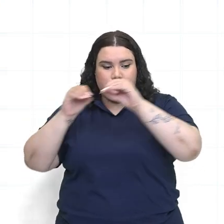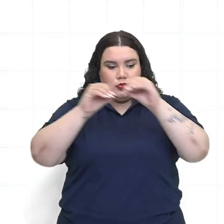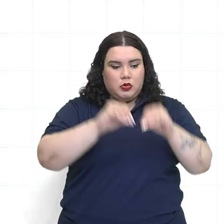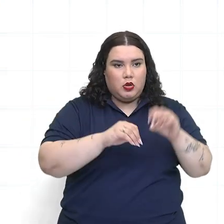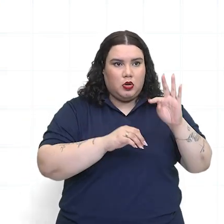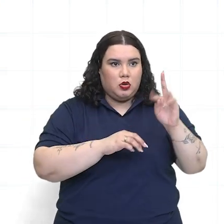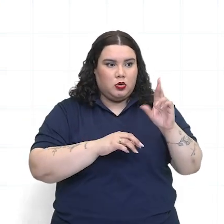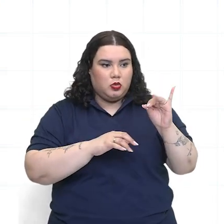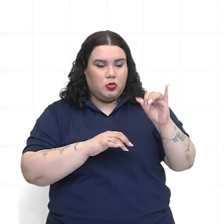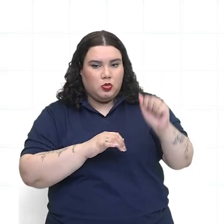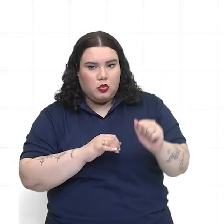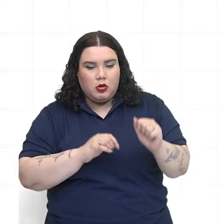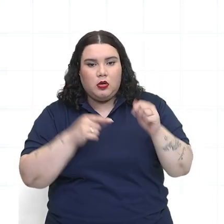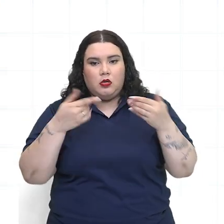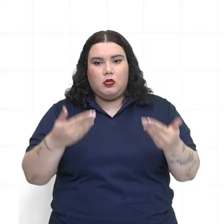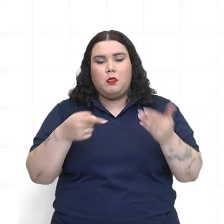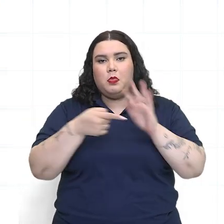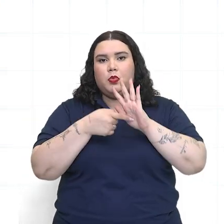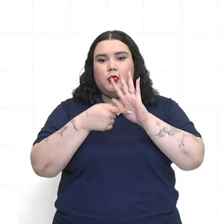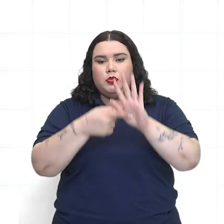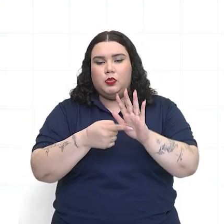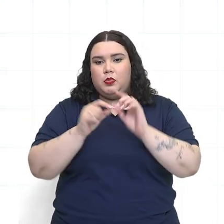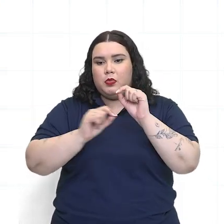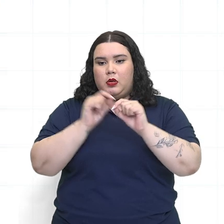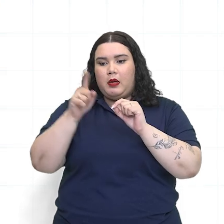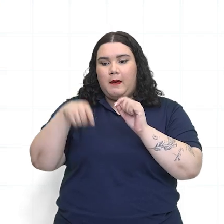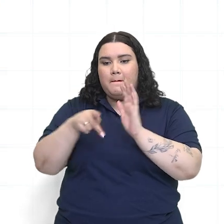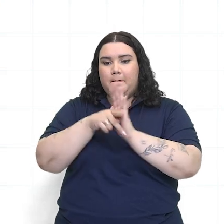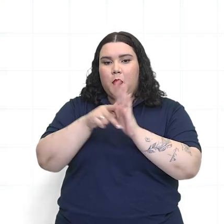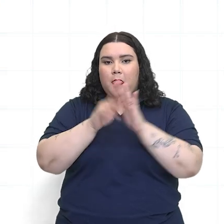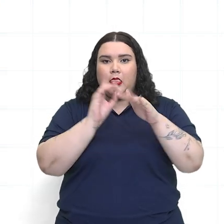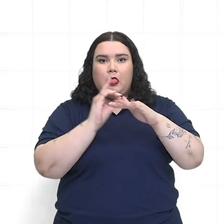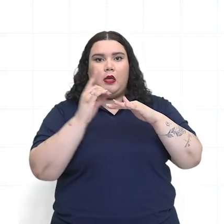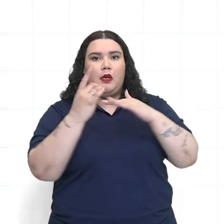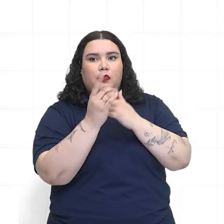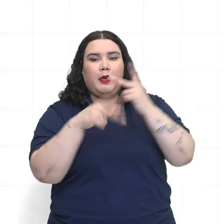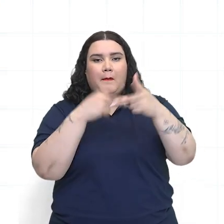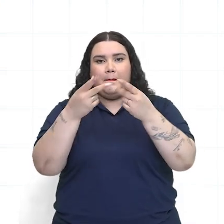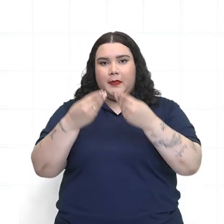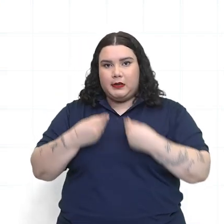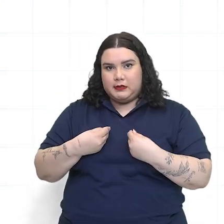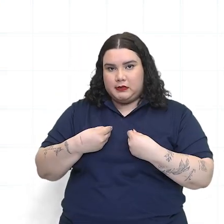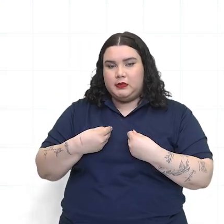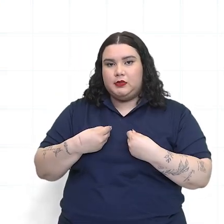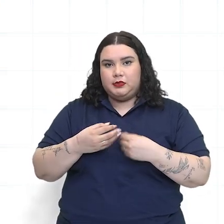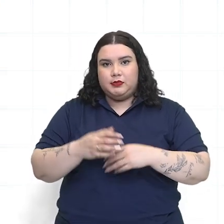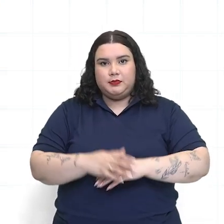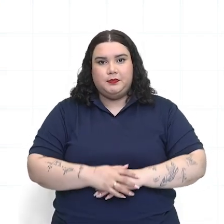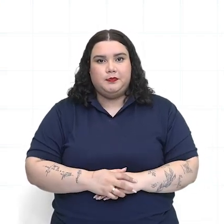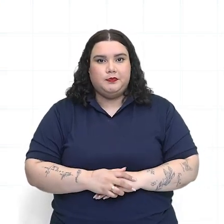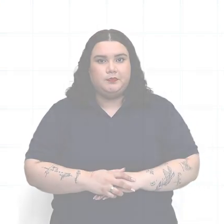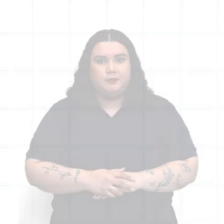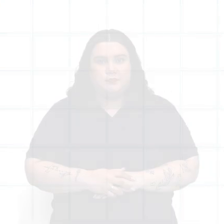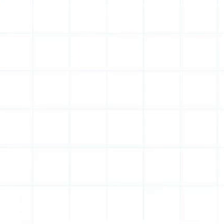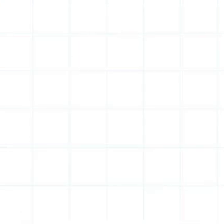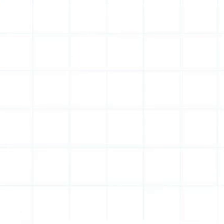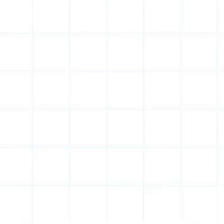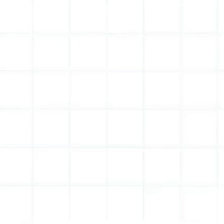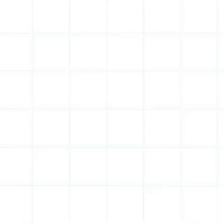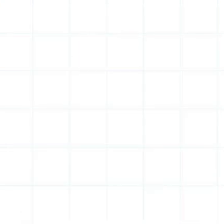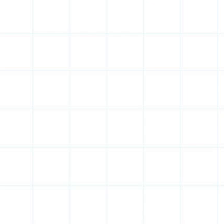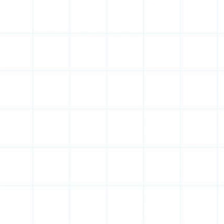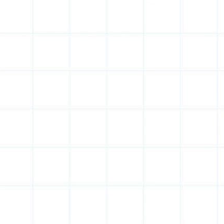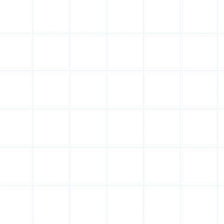troianos, né, e aí eles interpretaram como se fosse um presente dos deuses, né. Só que na verdade, dentro desse cavalo